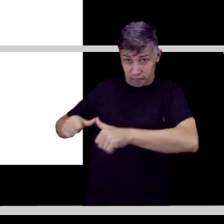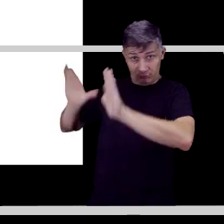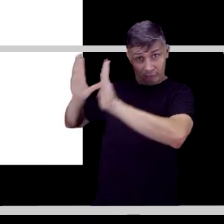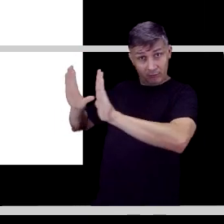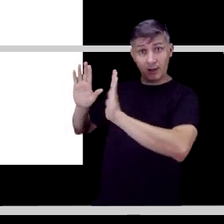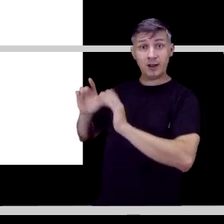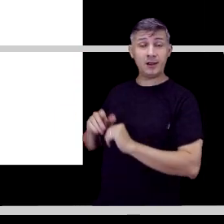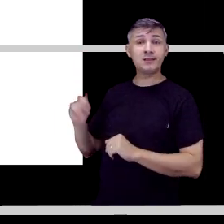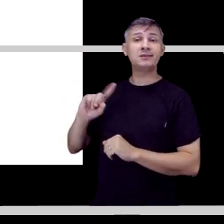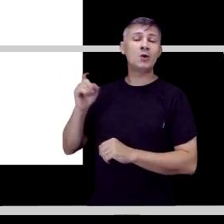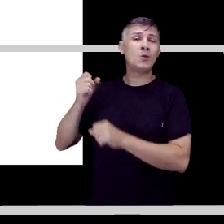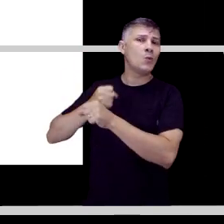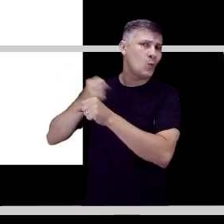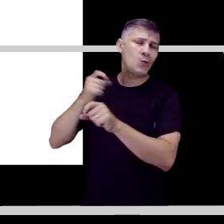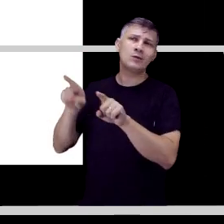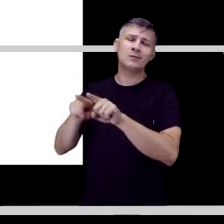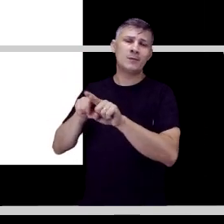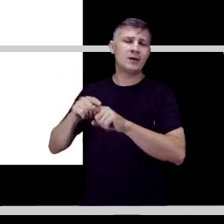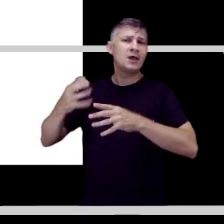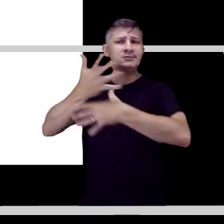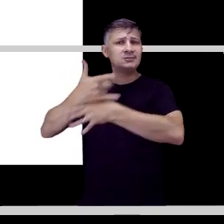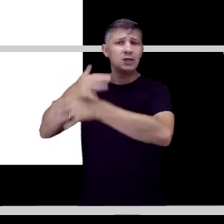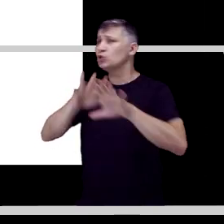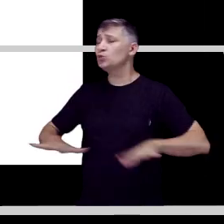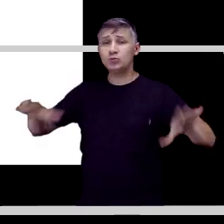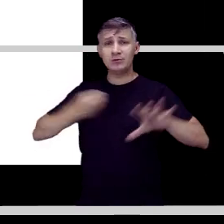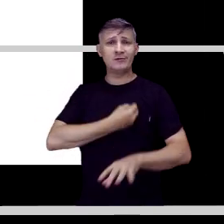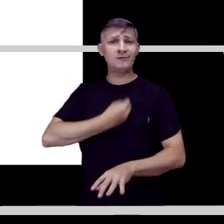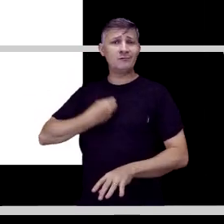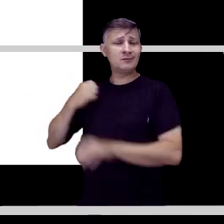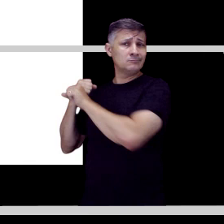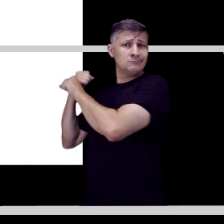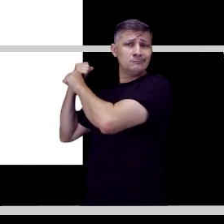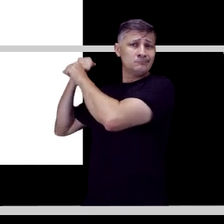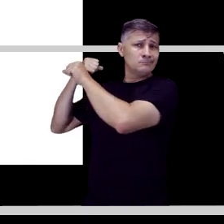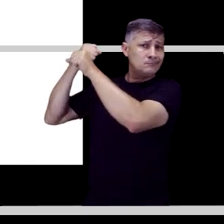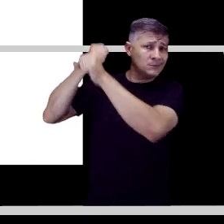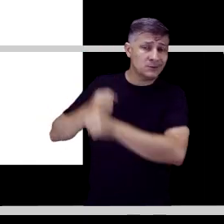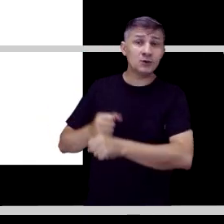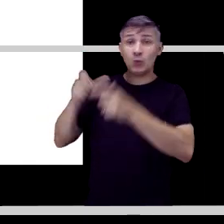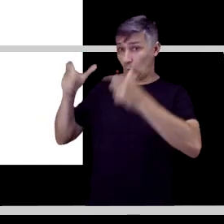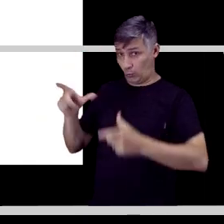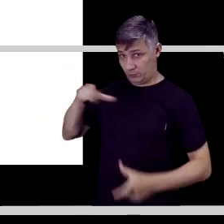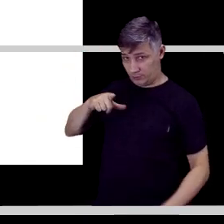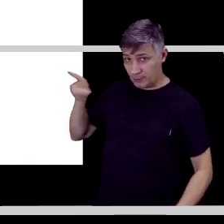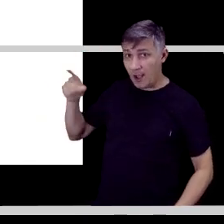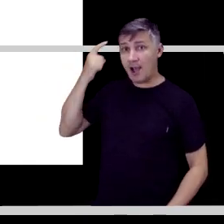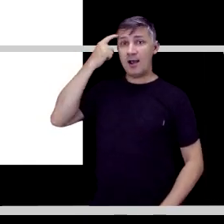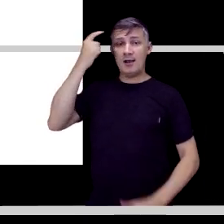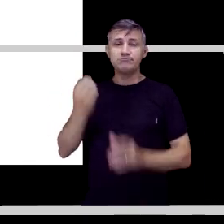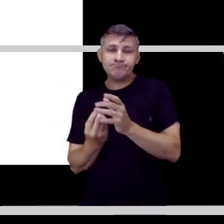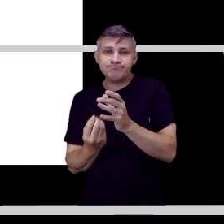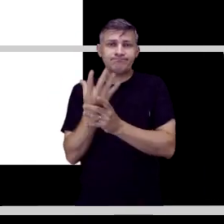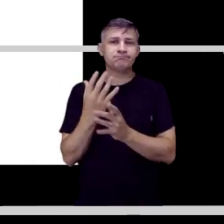lá, e não só dos edifícios, mas, enfim, da cidade como um todo, da vida que existe em tudo que conforma esse local, a gente